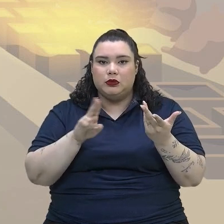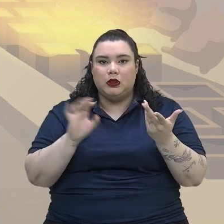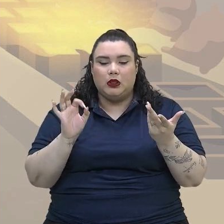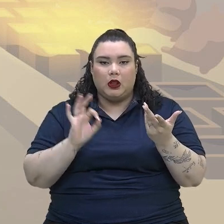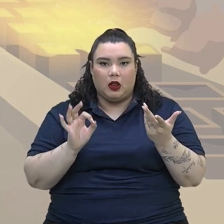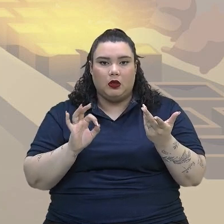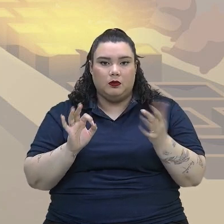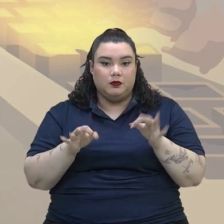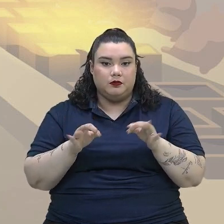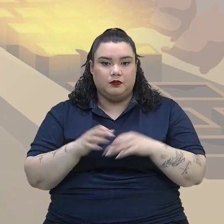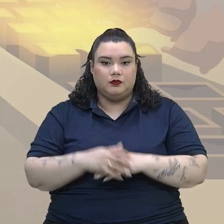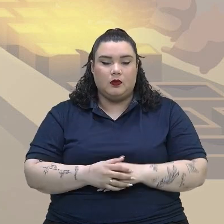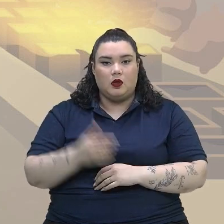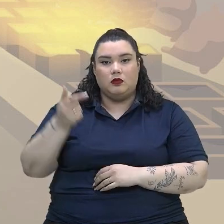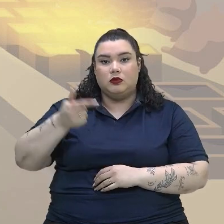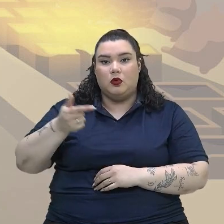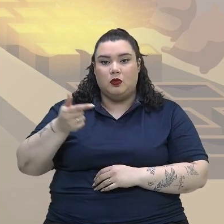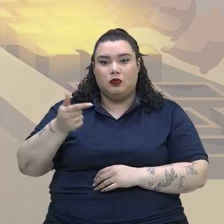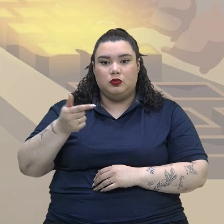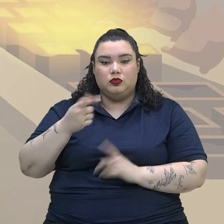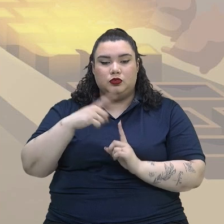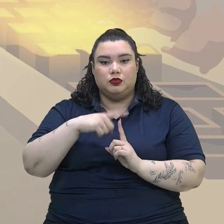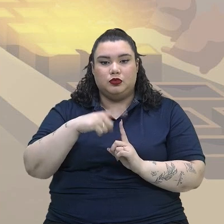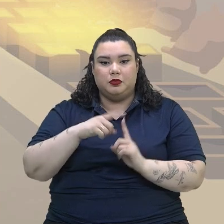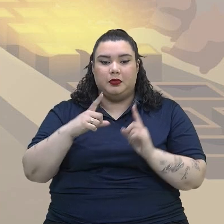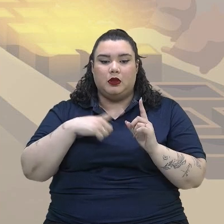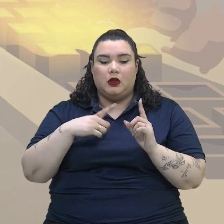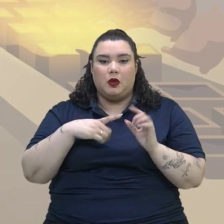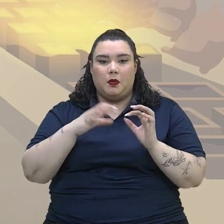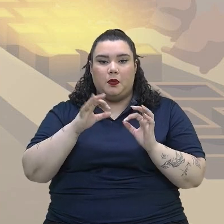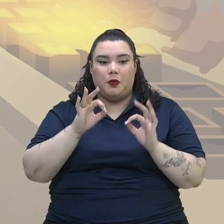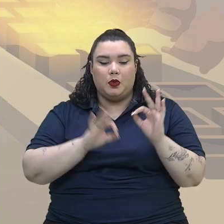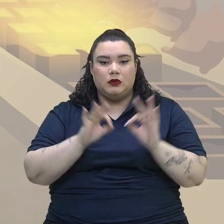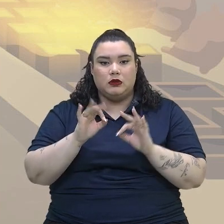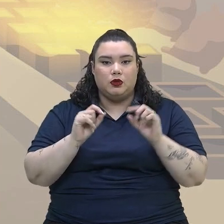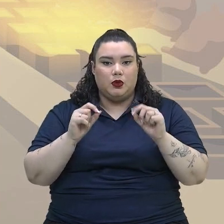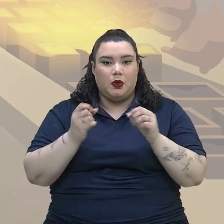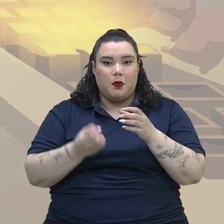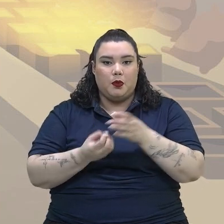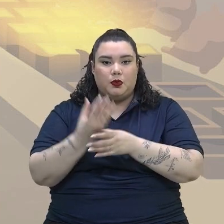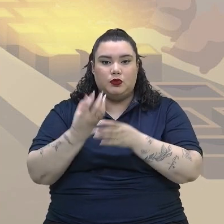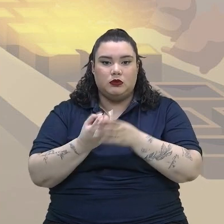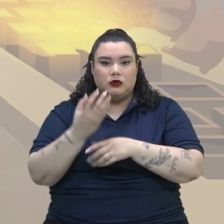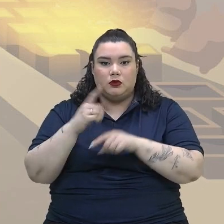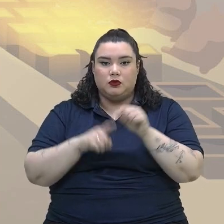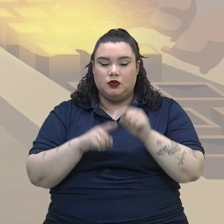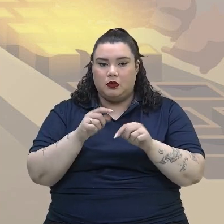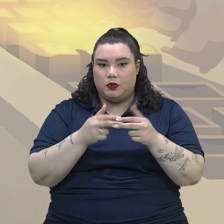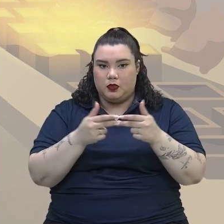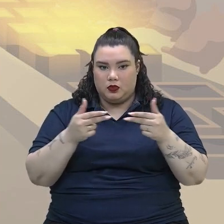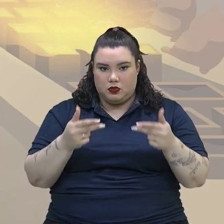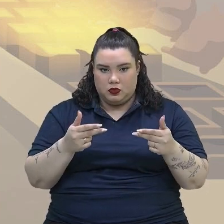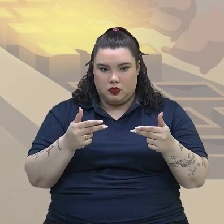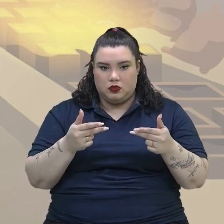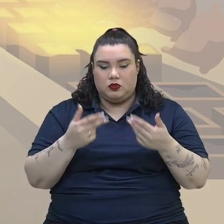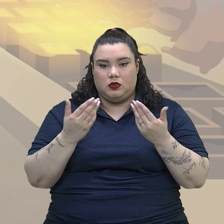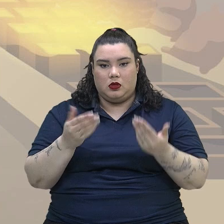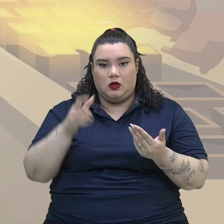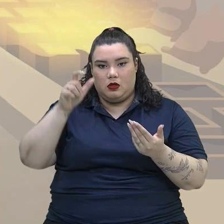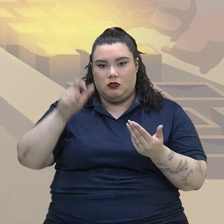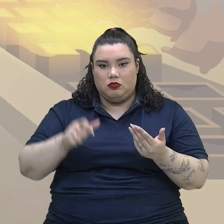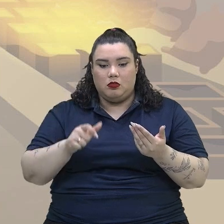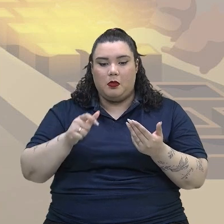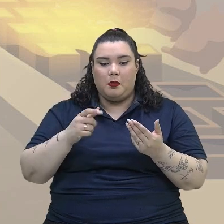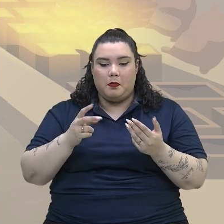Segunda, ocorre no processo de produção de mercadoria. O trabalhador deixa de se reconhecer no